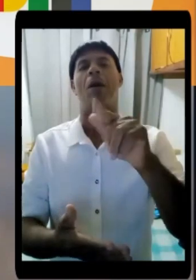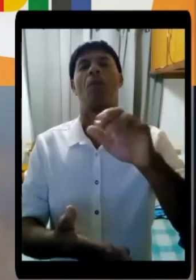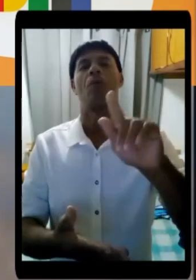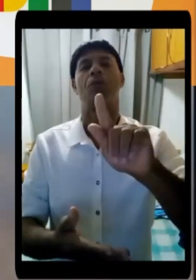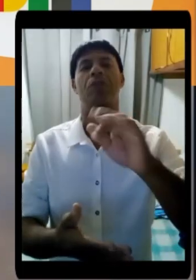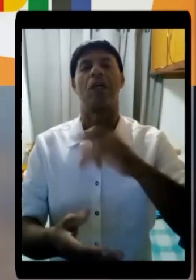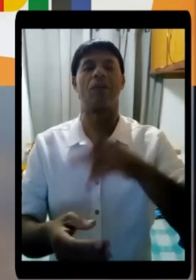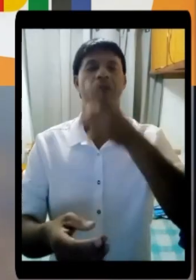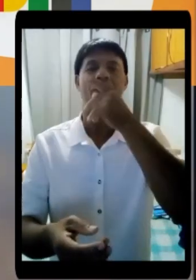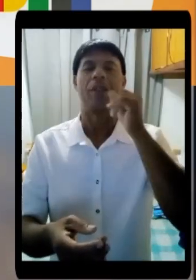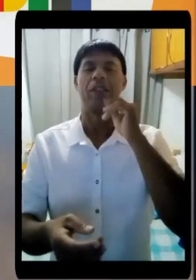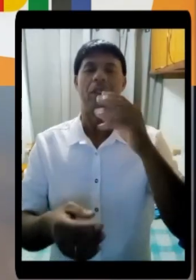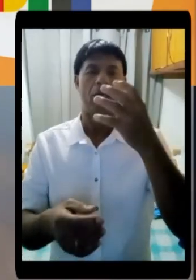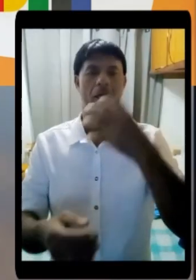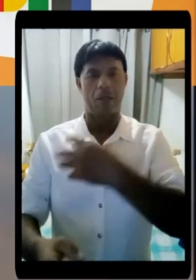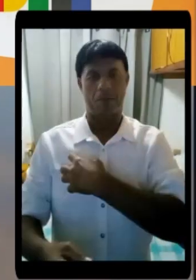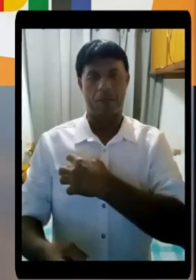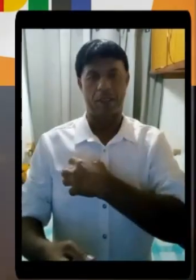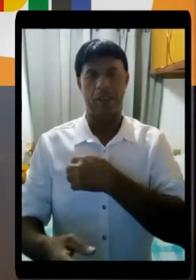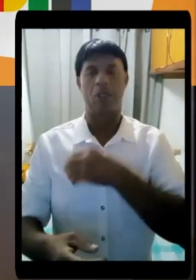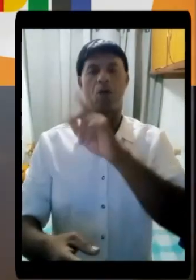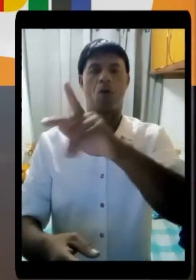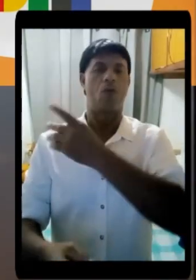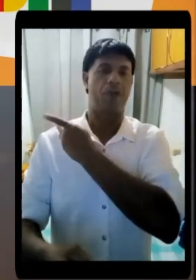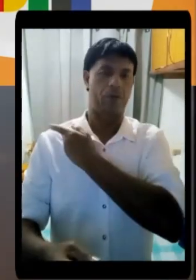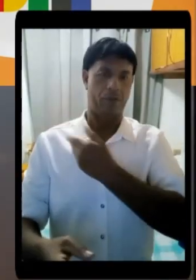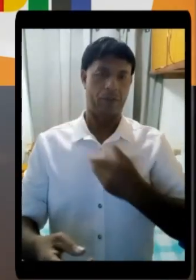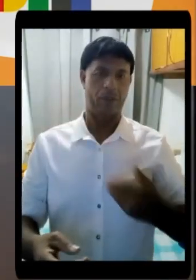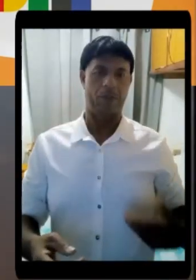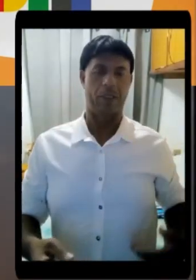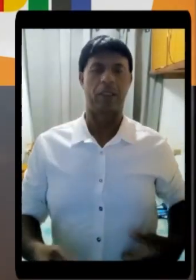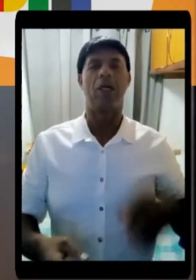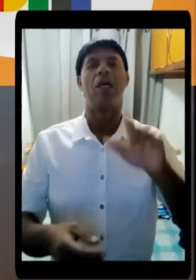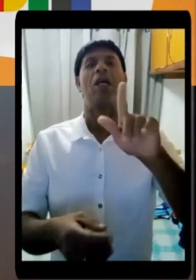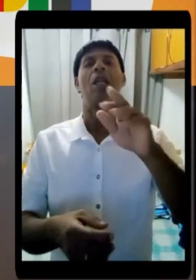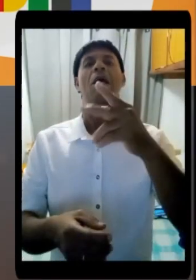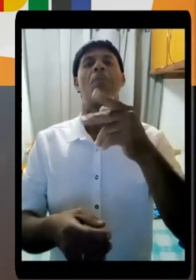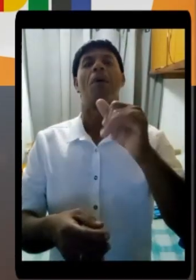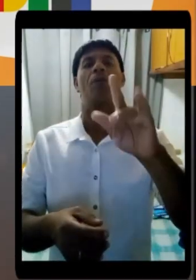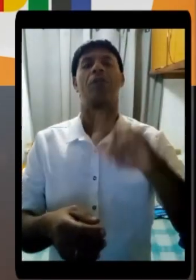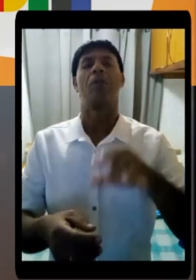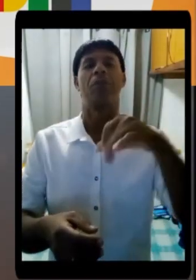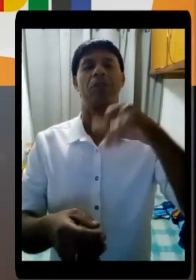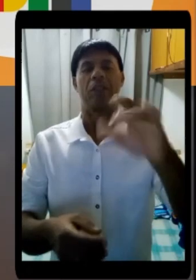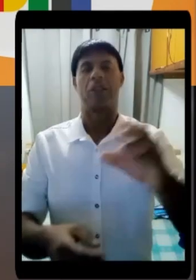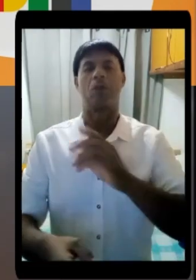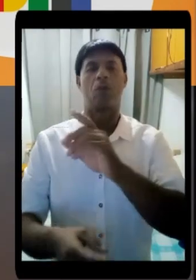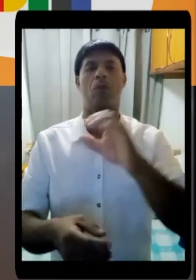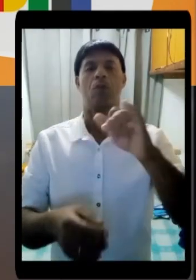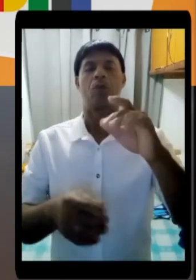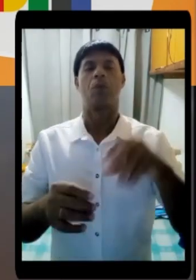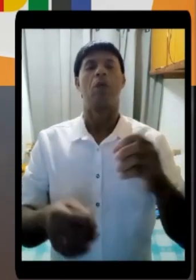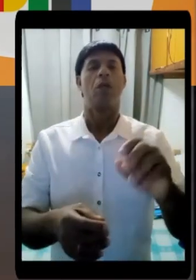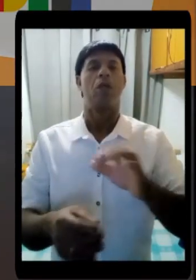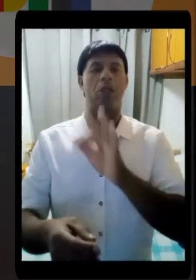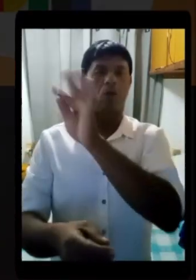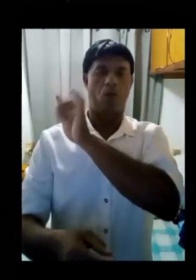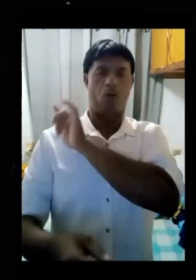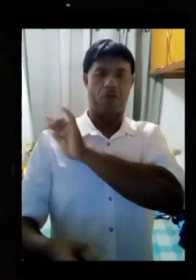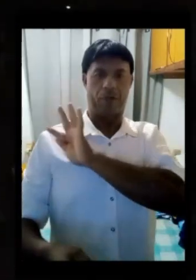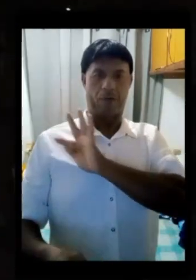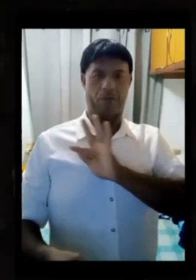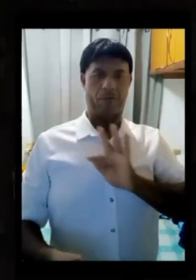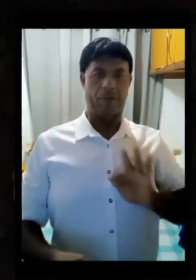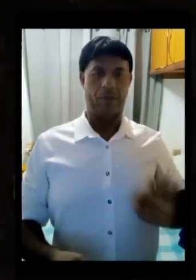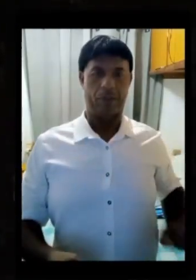Bahia, Secretaria de Cultura, Governo do Estado da Bahia, Lei Paulo Gustavo, Ministério da Cultura e Governo Federal.